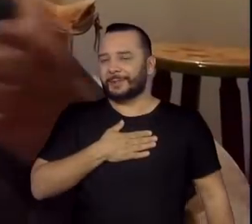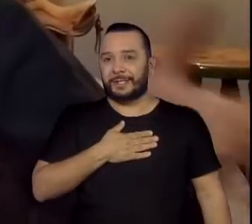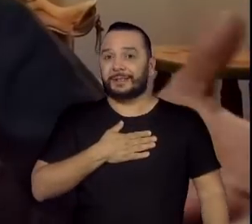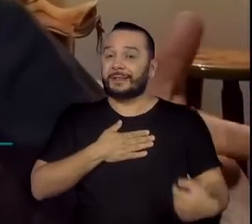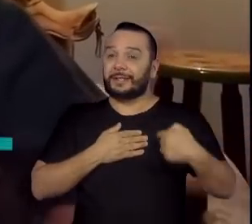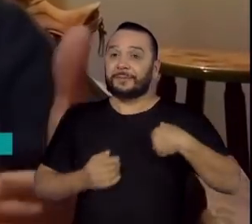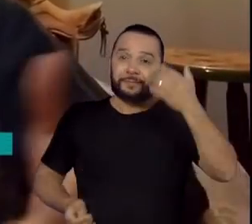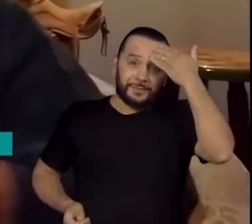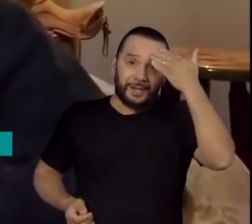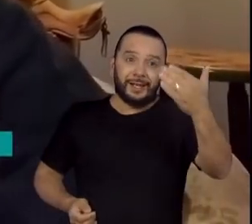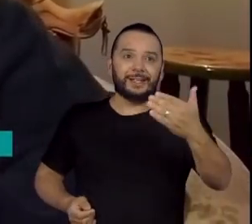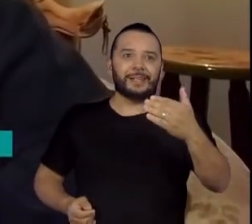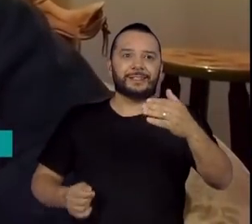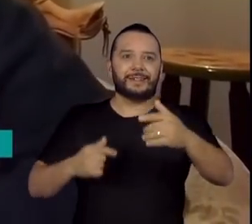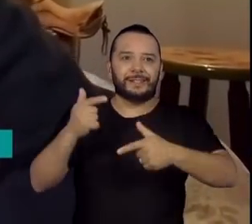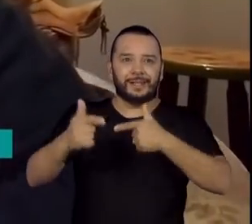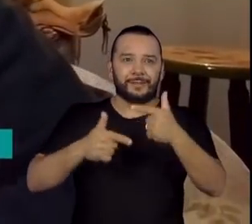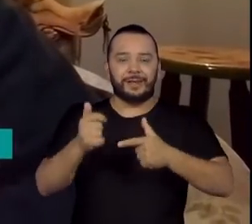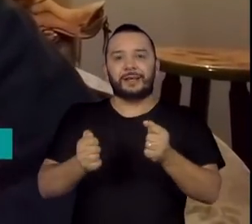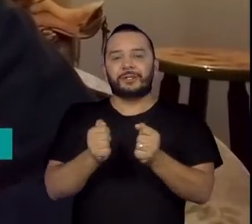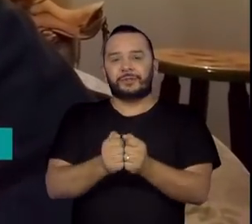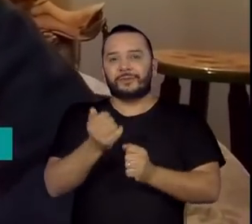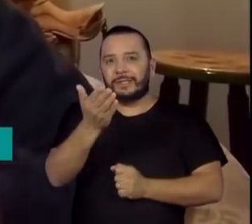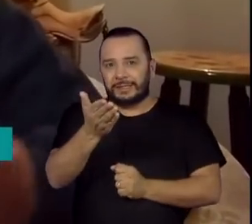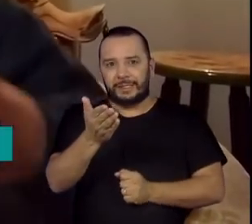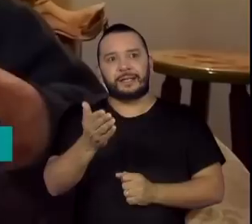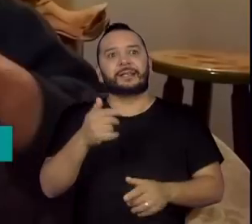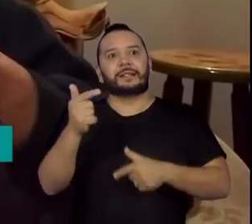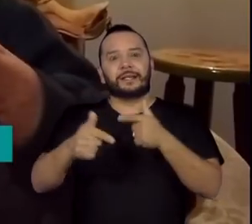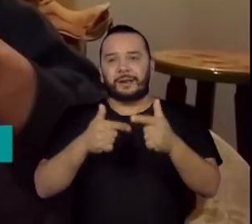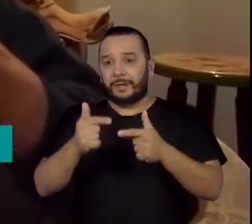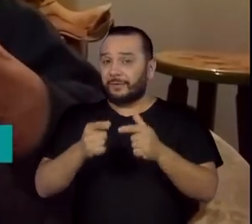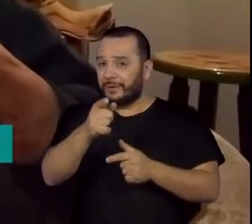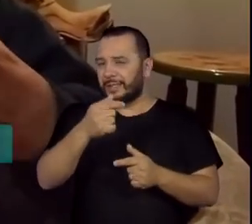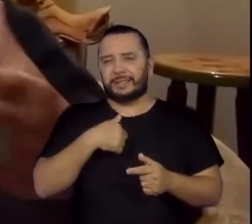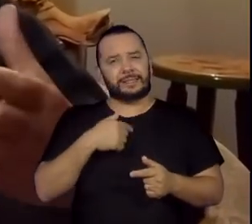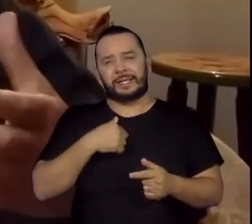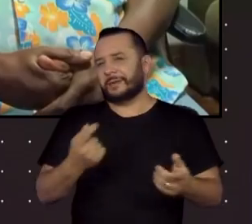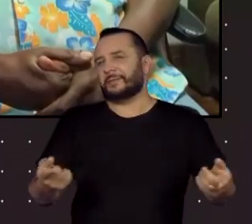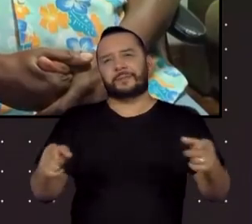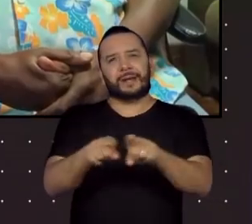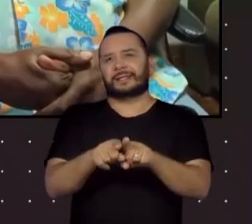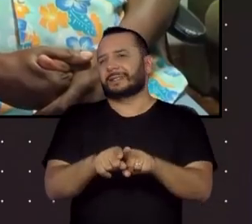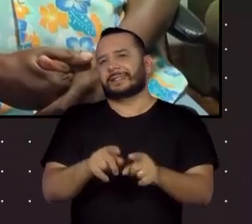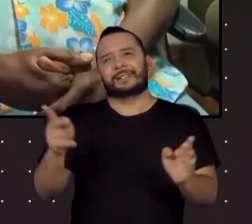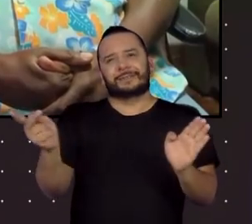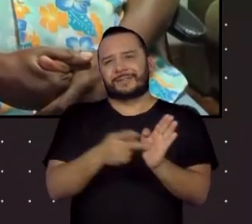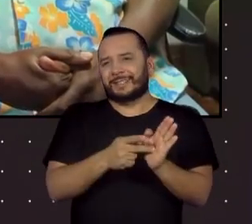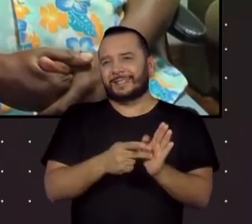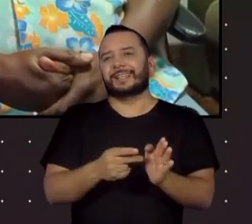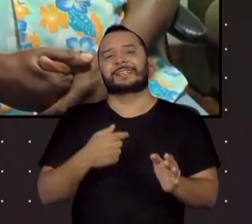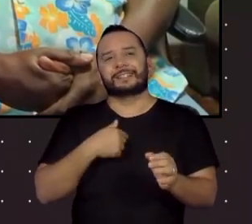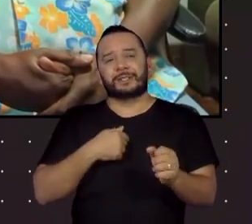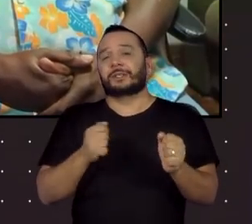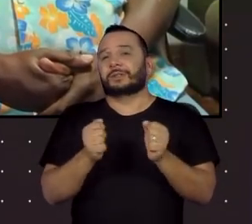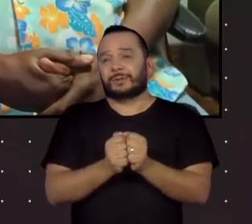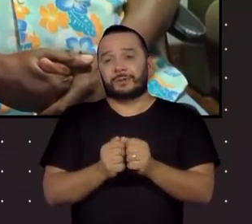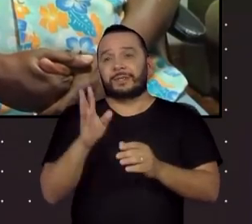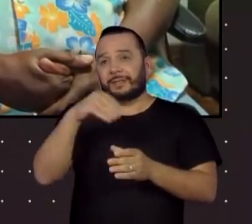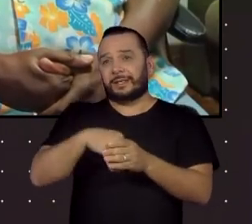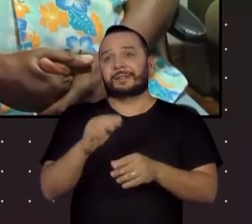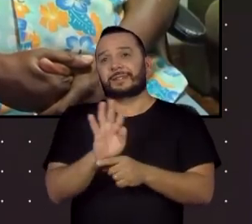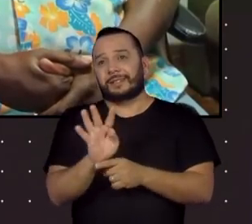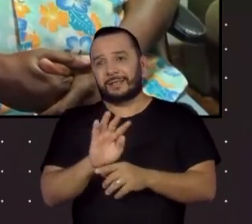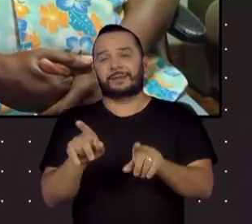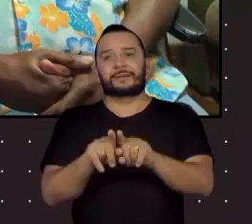agradeço por ter podido trabalhar ao seu lado, ter feito grandes trabalhos com você, que você é um dos maiores parceiros que eu tive dentro do cinema e da